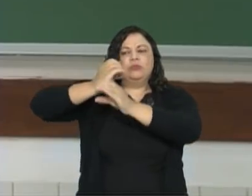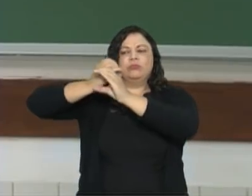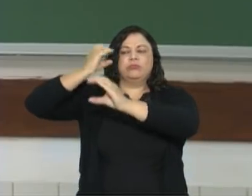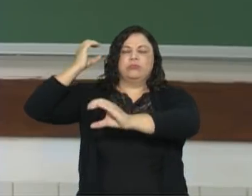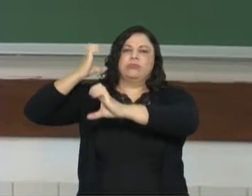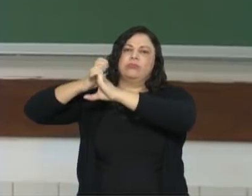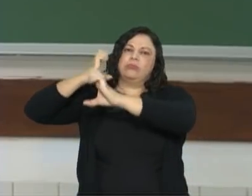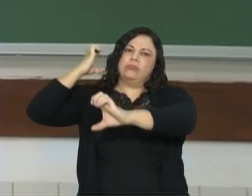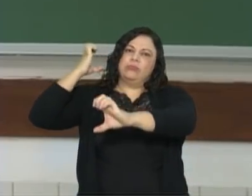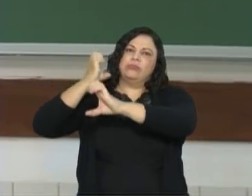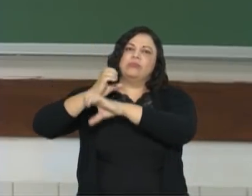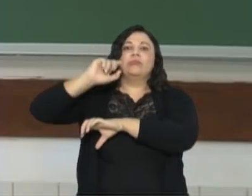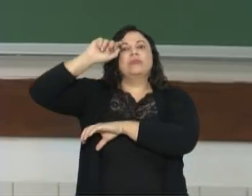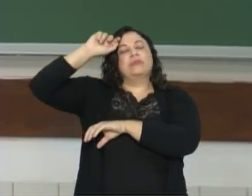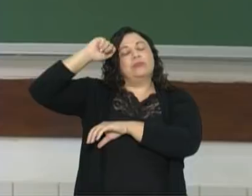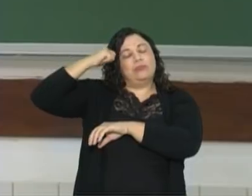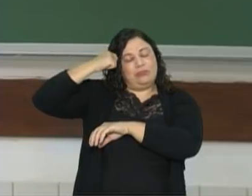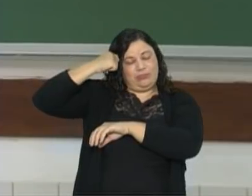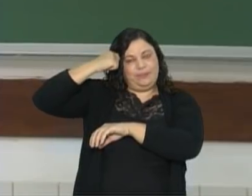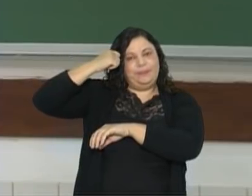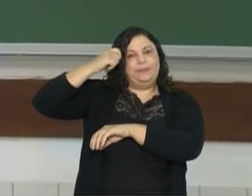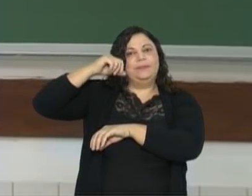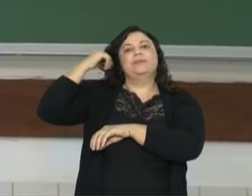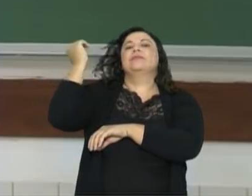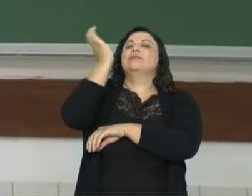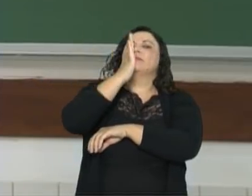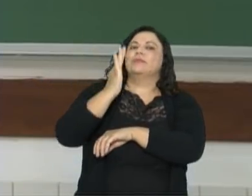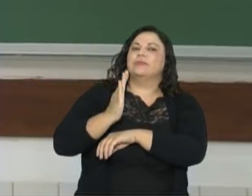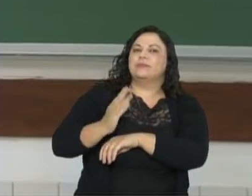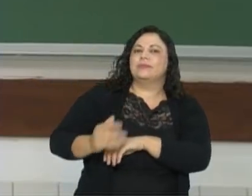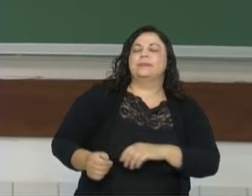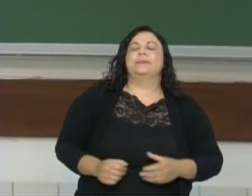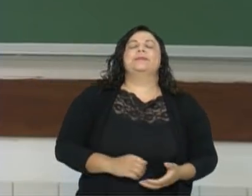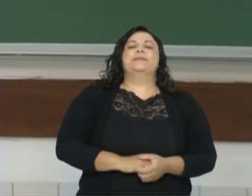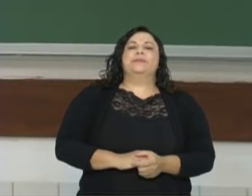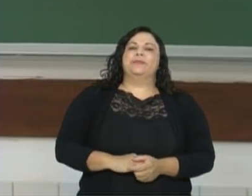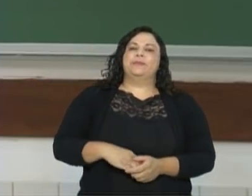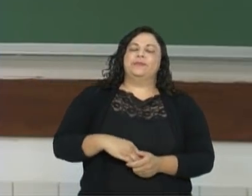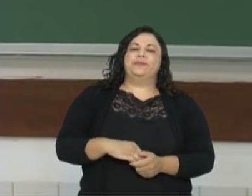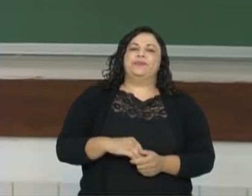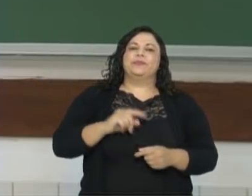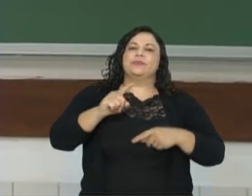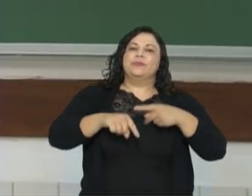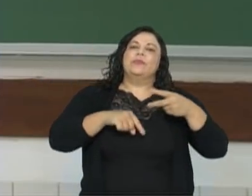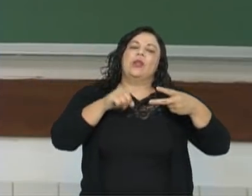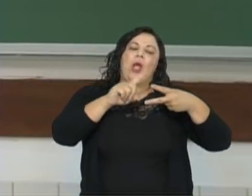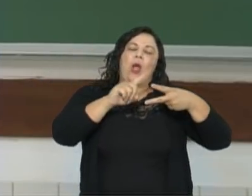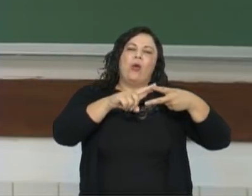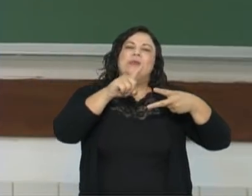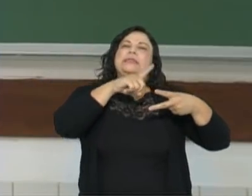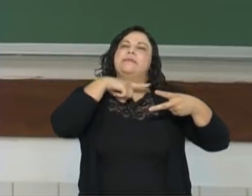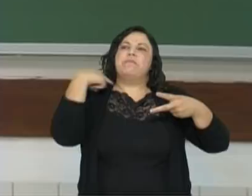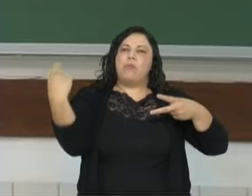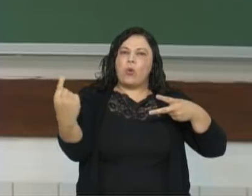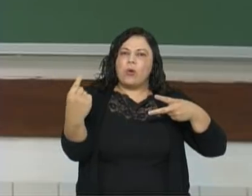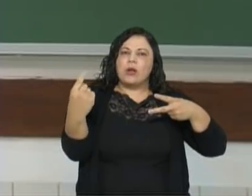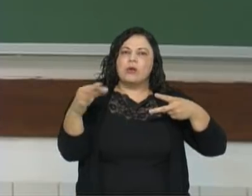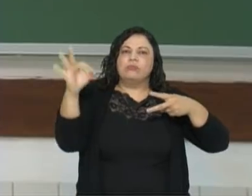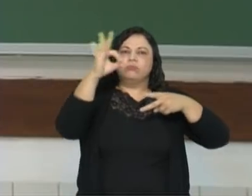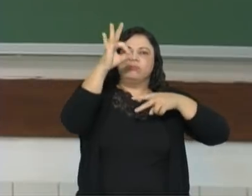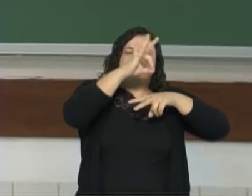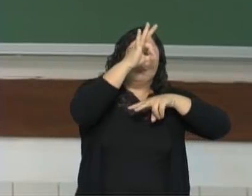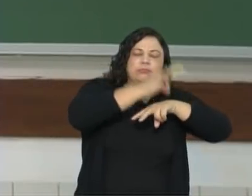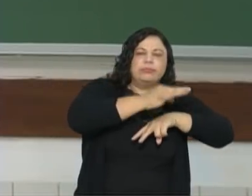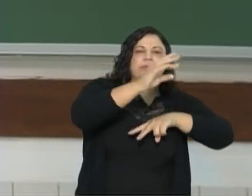morreu de malária, não conseguiu ver a obra completa. O André Rebouças viu a obra completa. Ela foi executada por um grupo